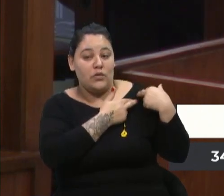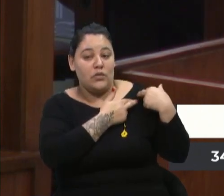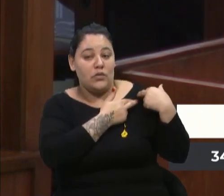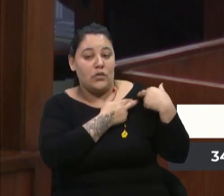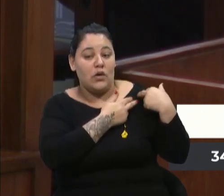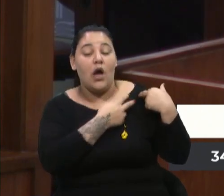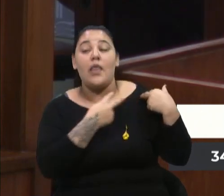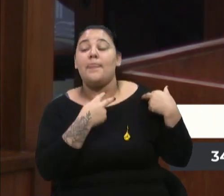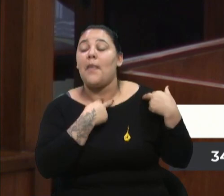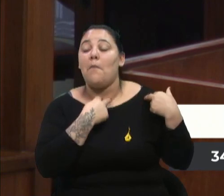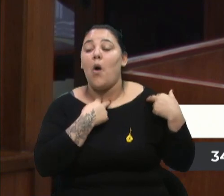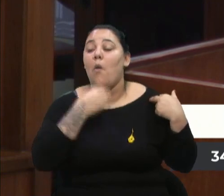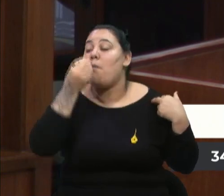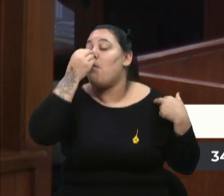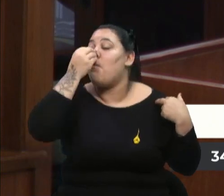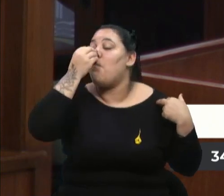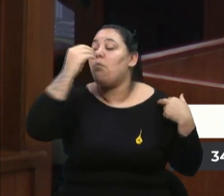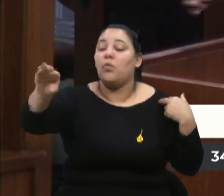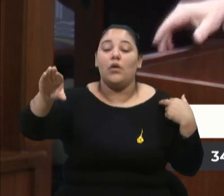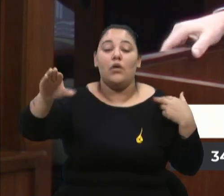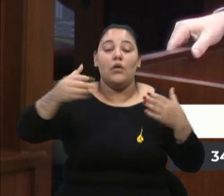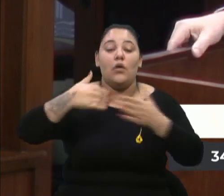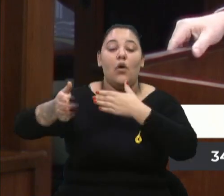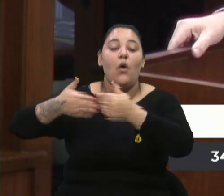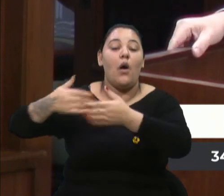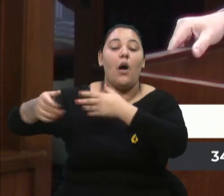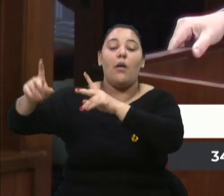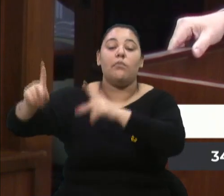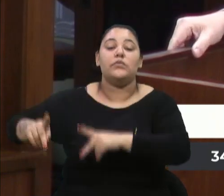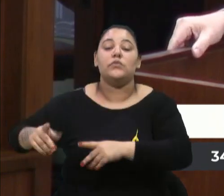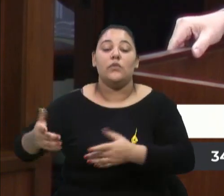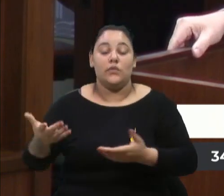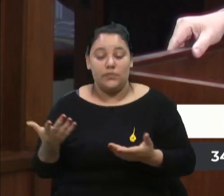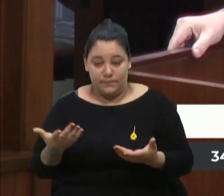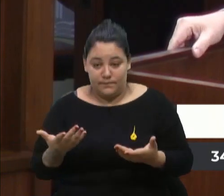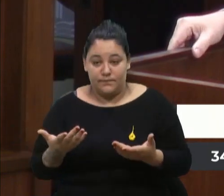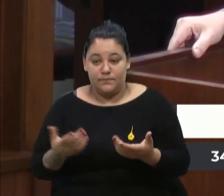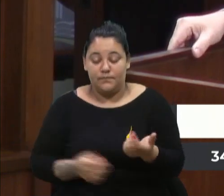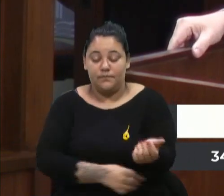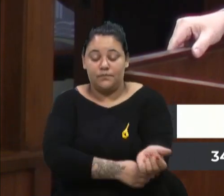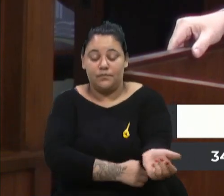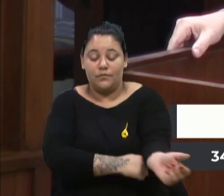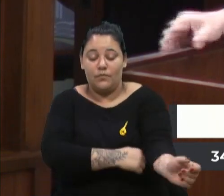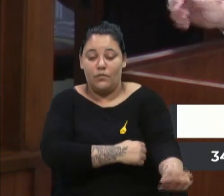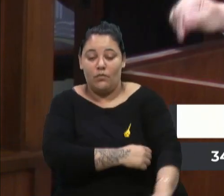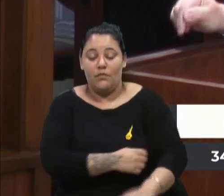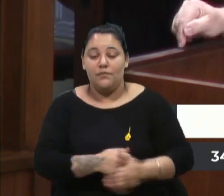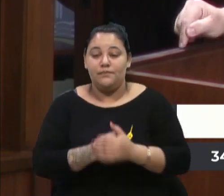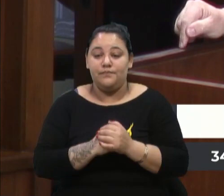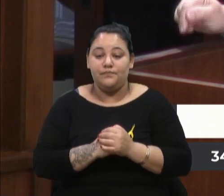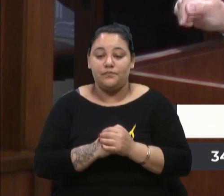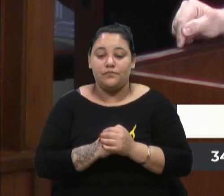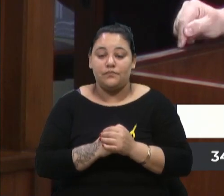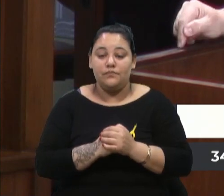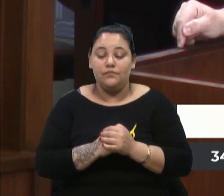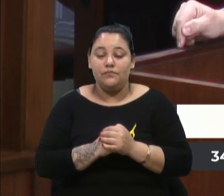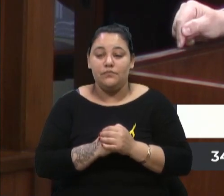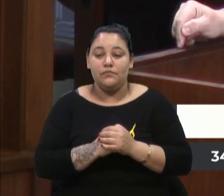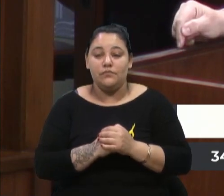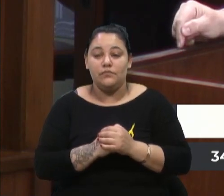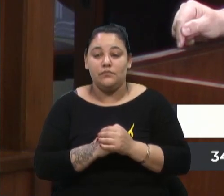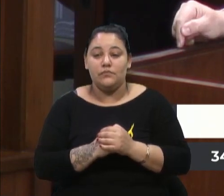jogar para a torcida, né, se colocando de forma irresponsável. Vai entrar em